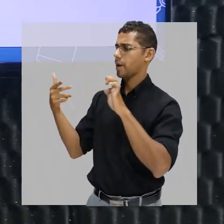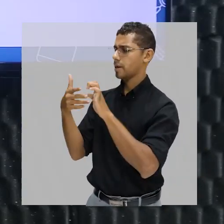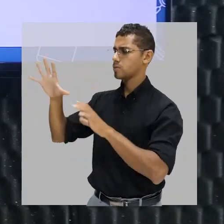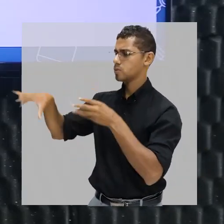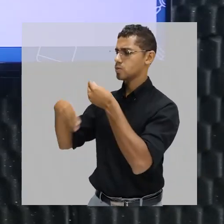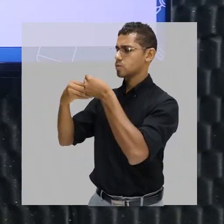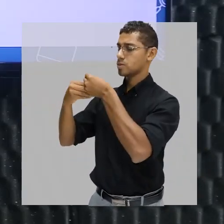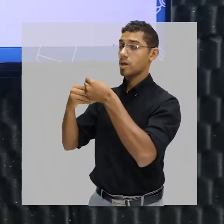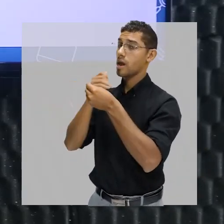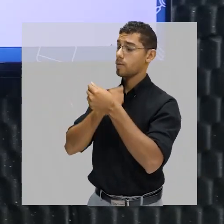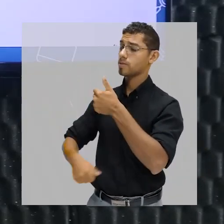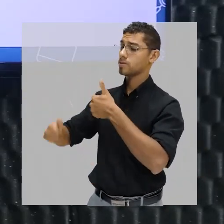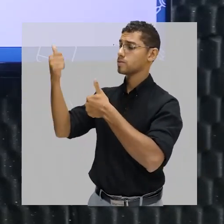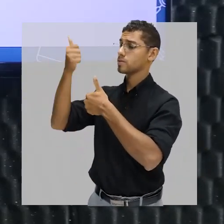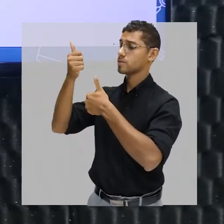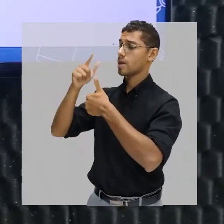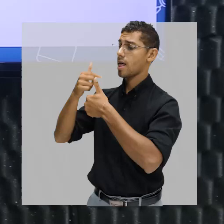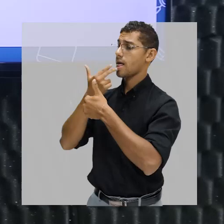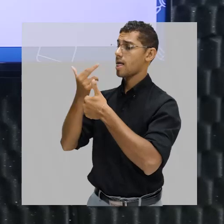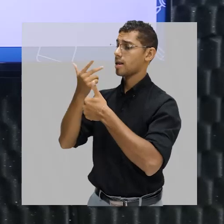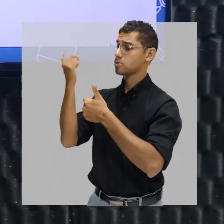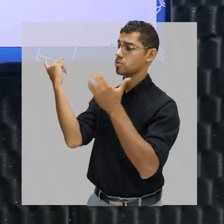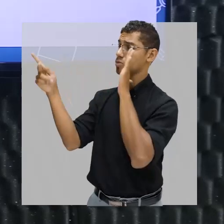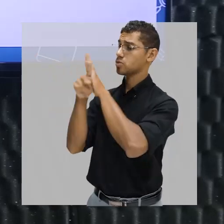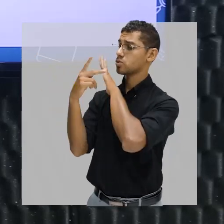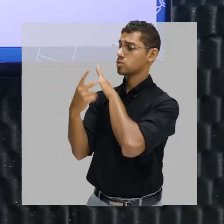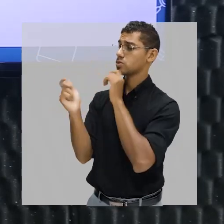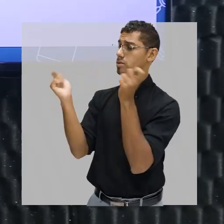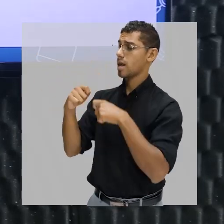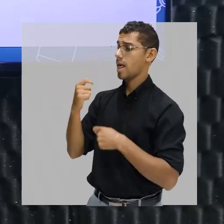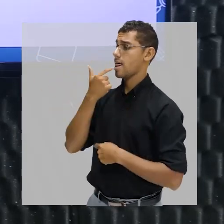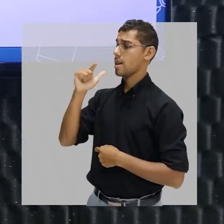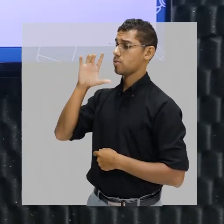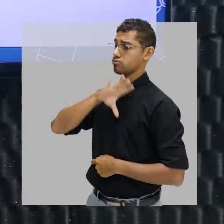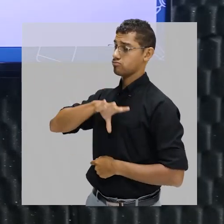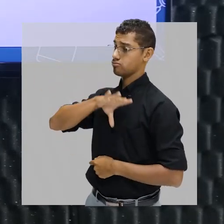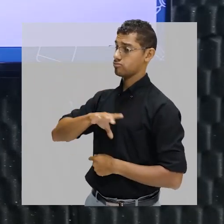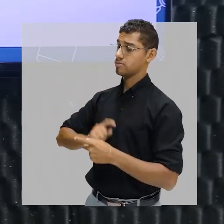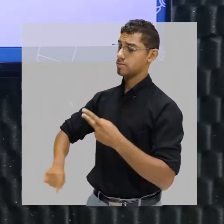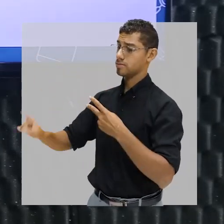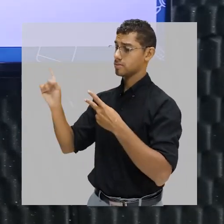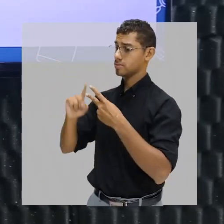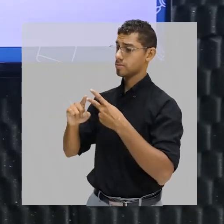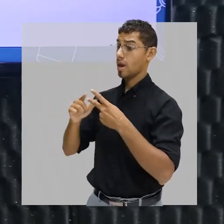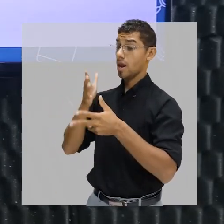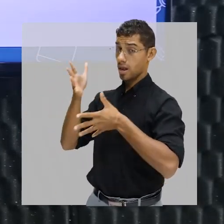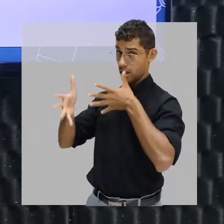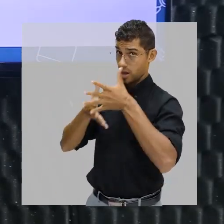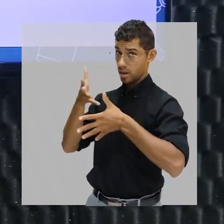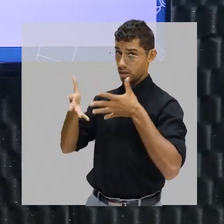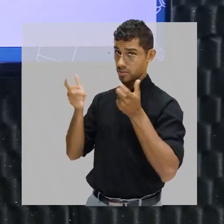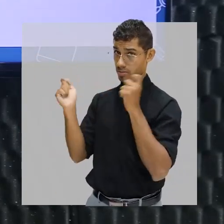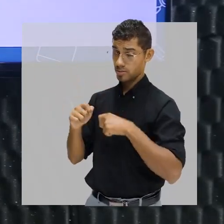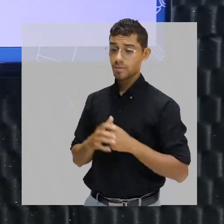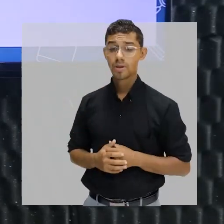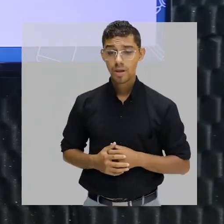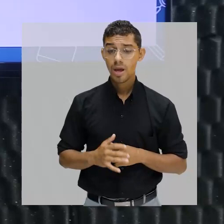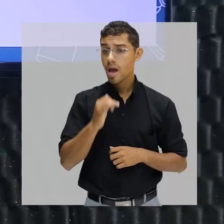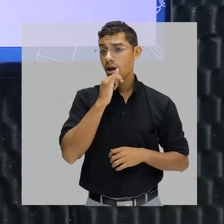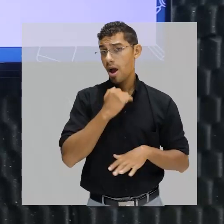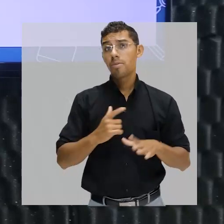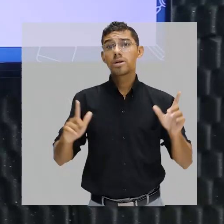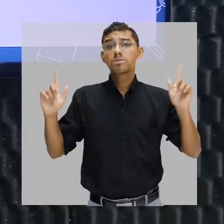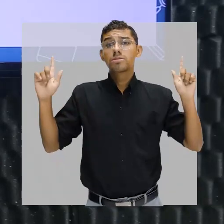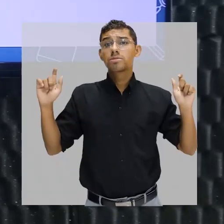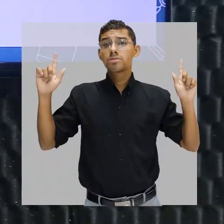entendimento. Primeiro deles, a língua que você utiliza, no caso a língua portuguesa. Olha só, os gestos que nós fazemos com